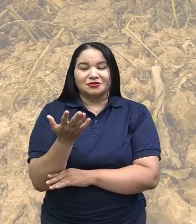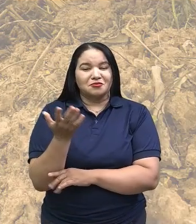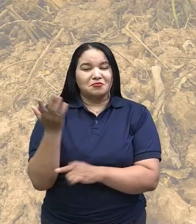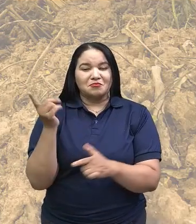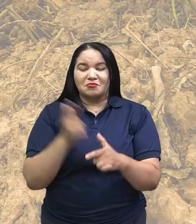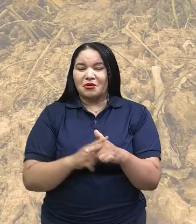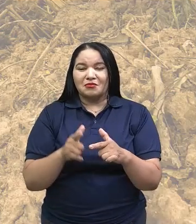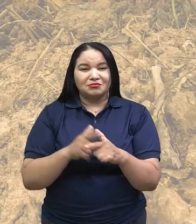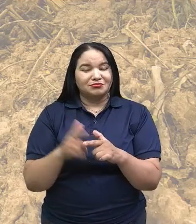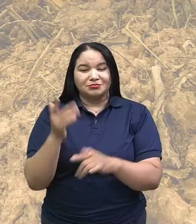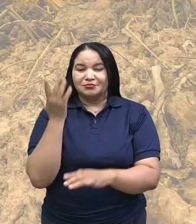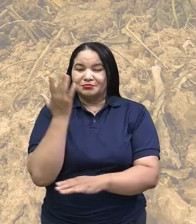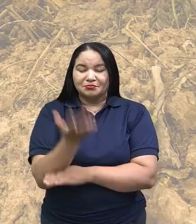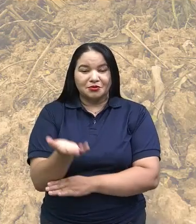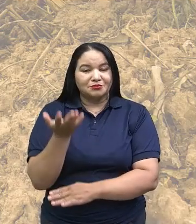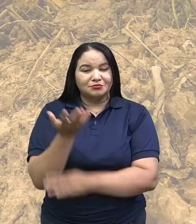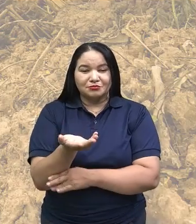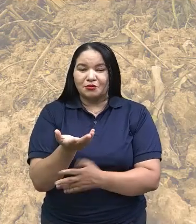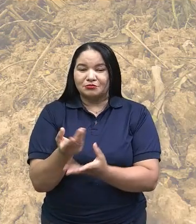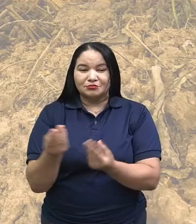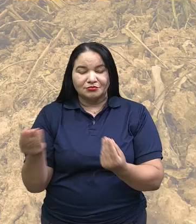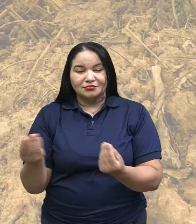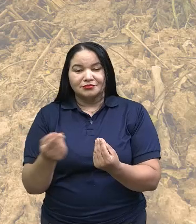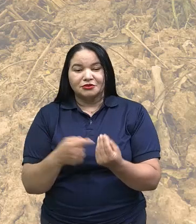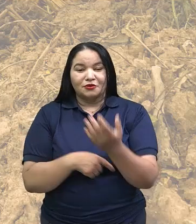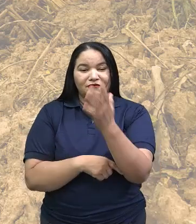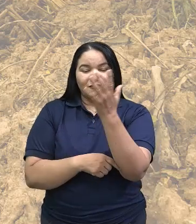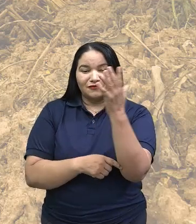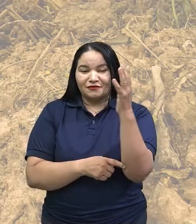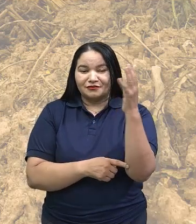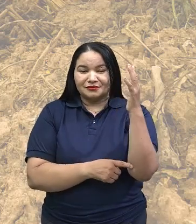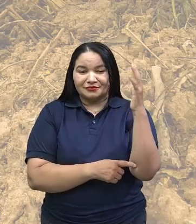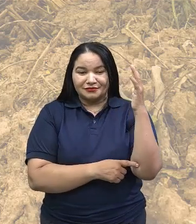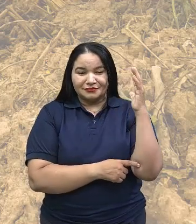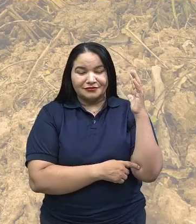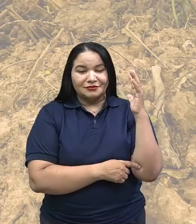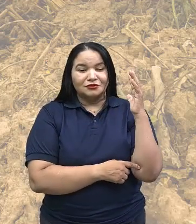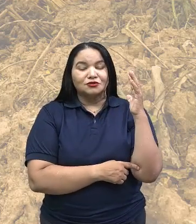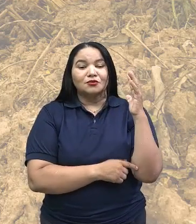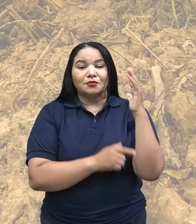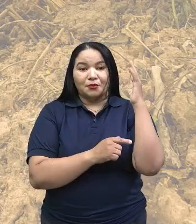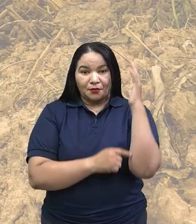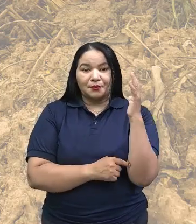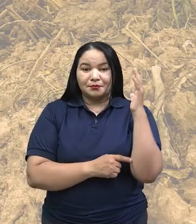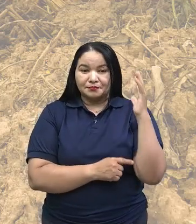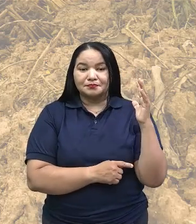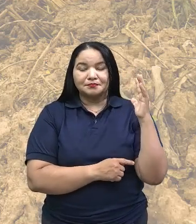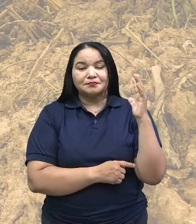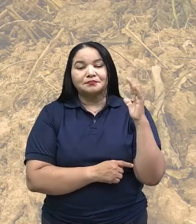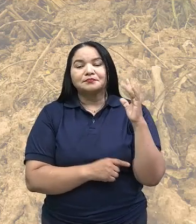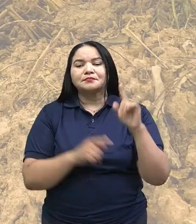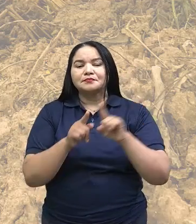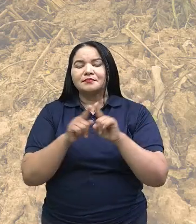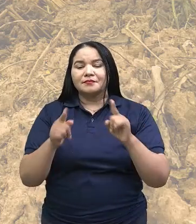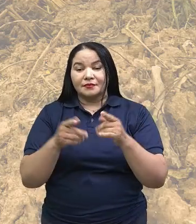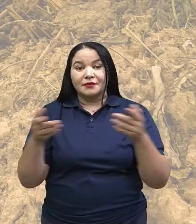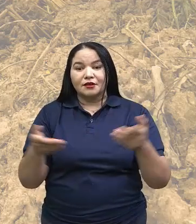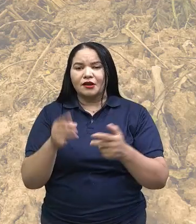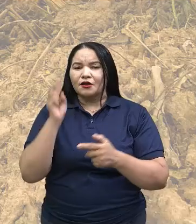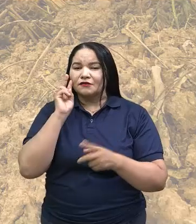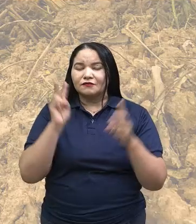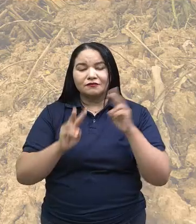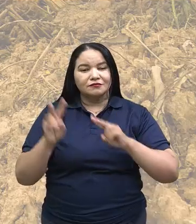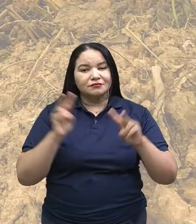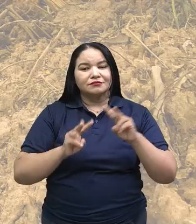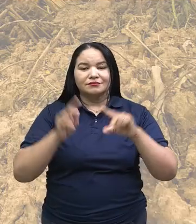desflorestamento, né? Madeira cortada. Olha aqui do outro, já a floresta ali, em pé. Essa é uma realidade que nós vemos aí na